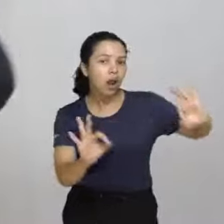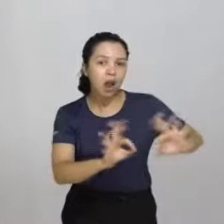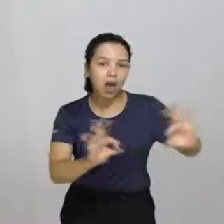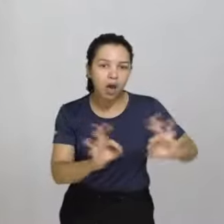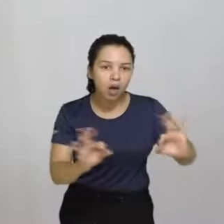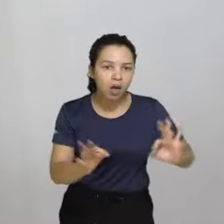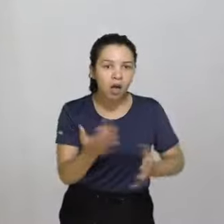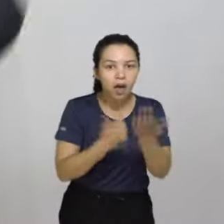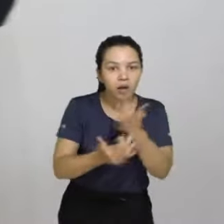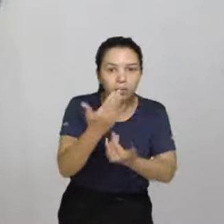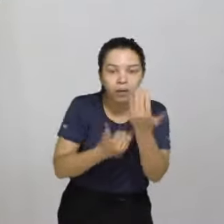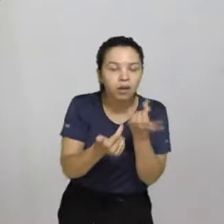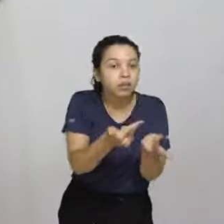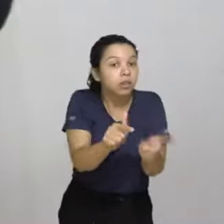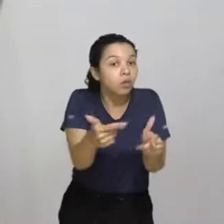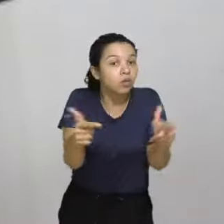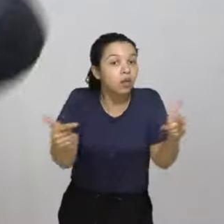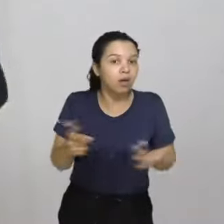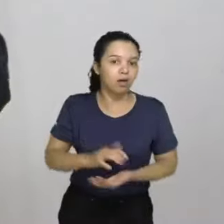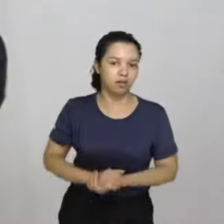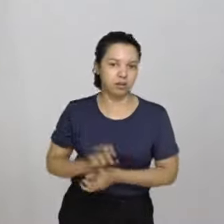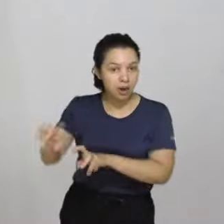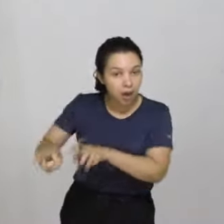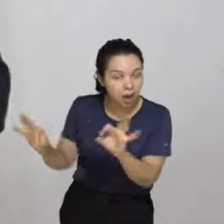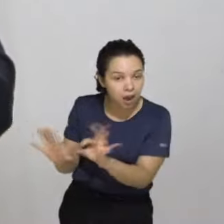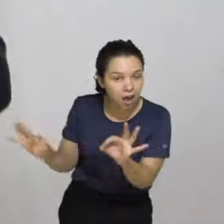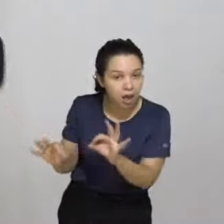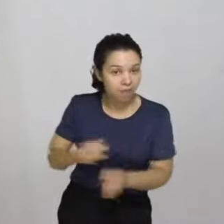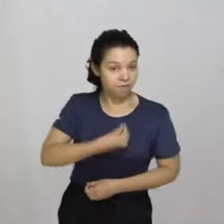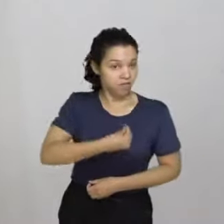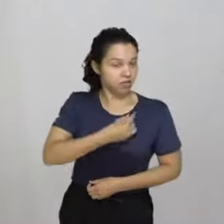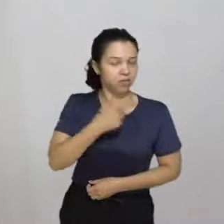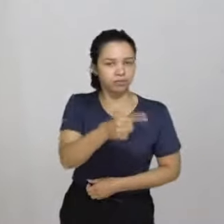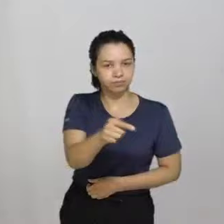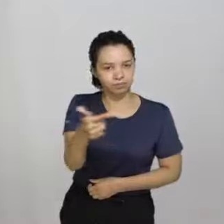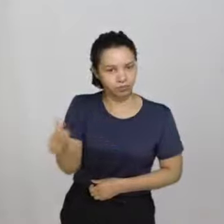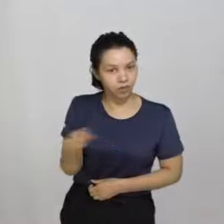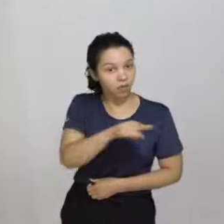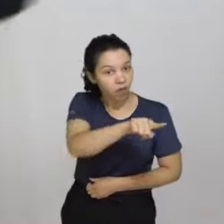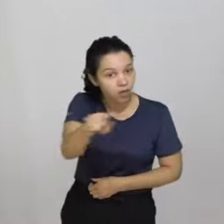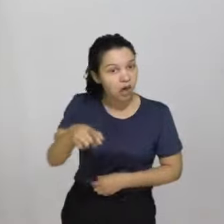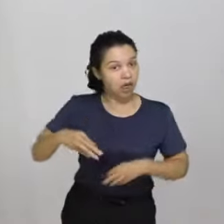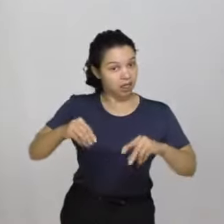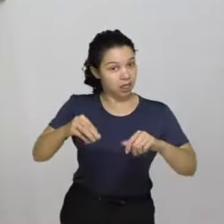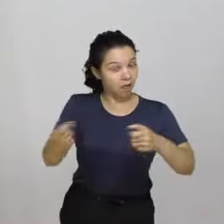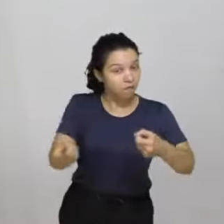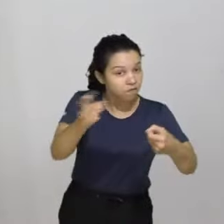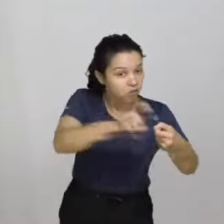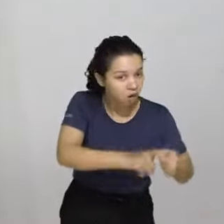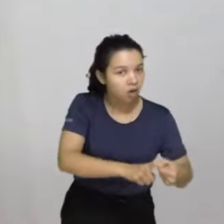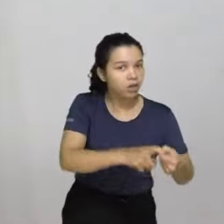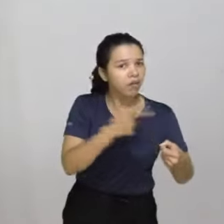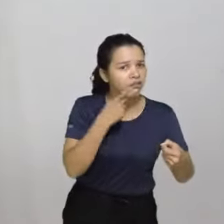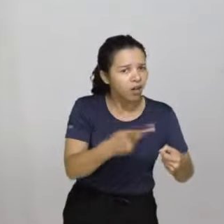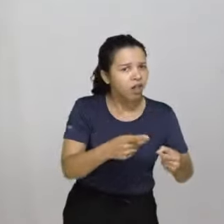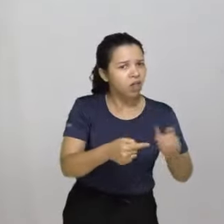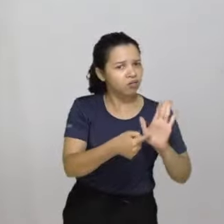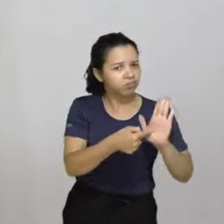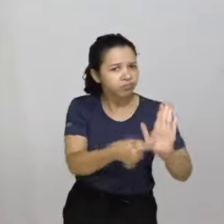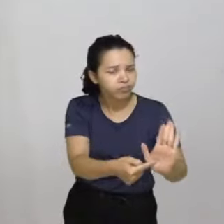não tem alimentação, sem o agronegócio ninguém vive. Vocês vão voltar para as terras de vocês para dizer sobre esse material,